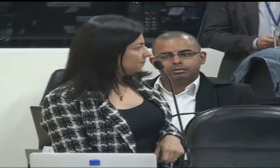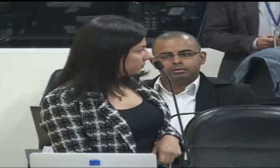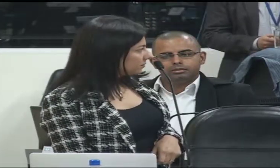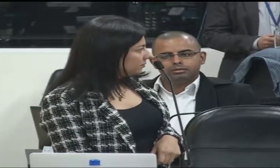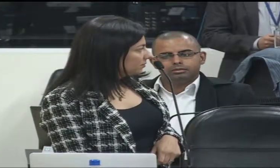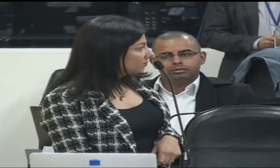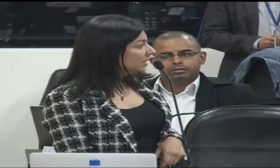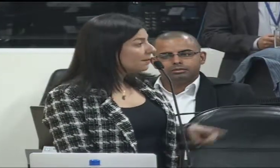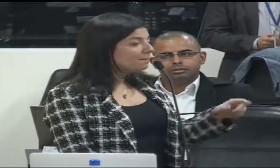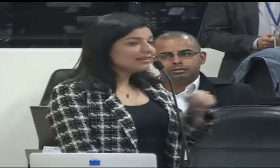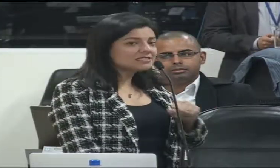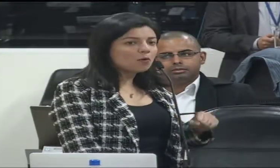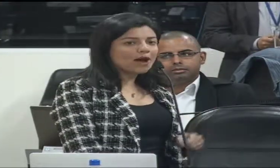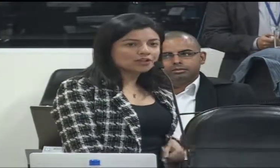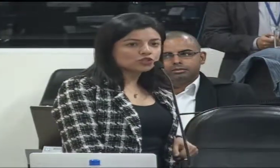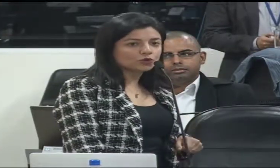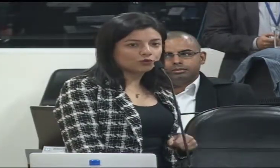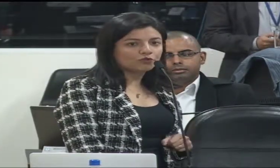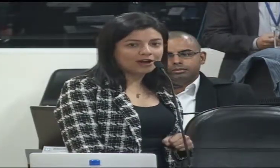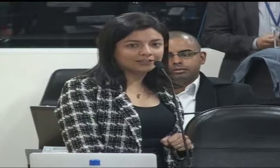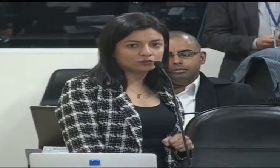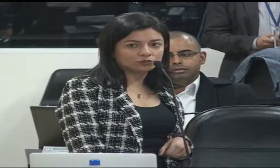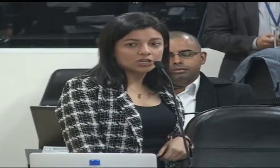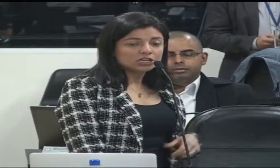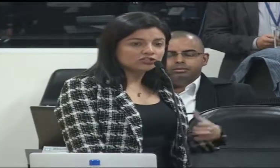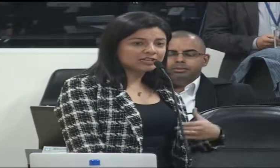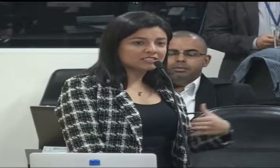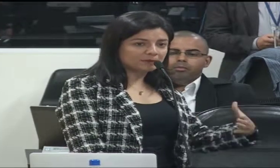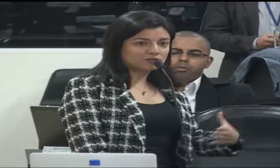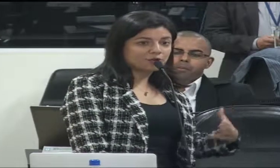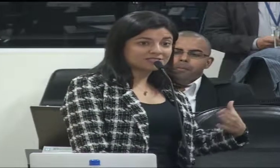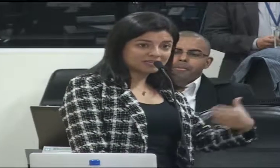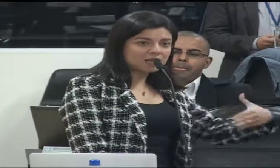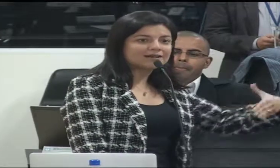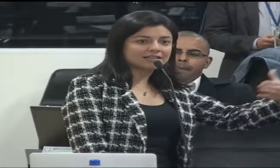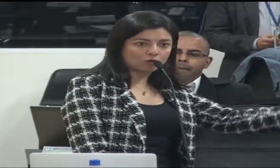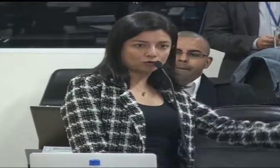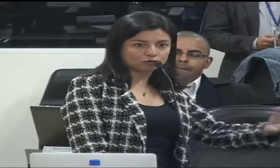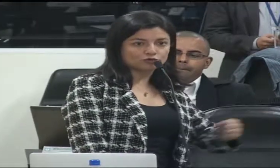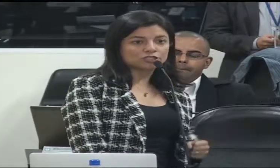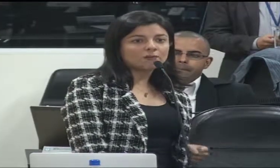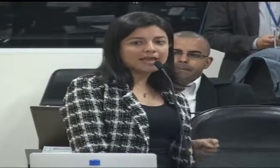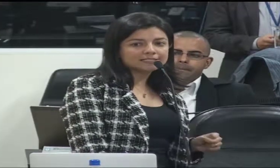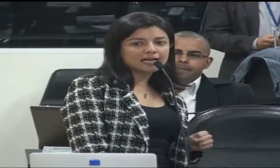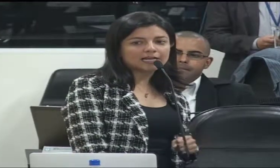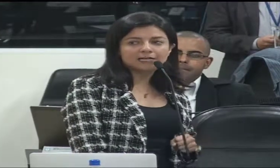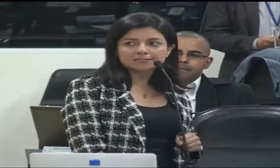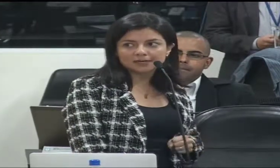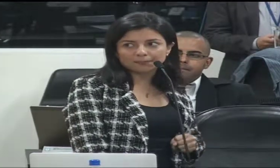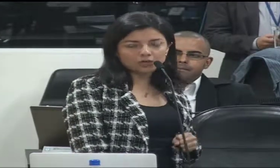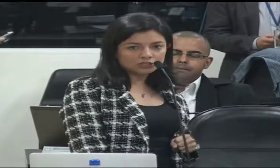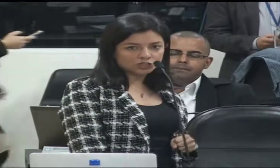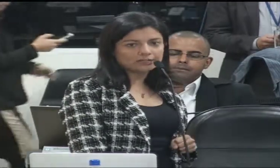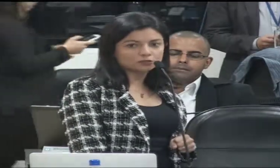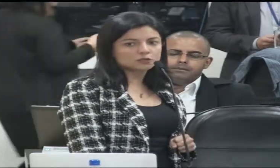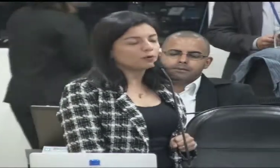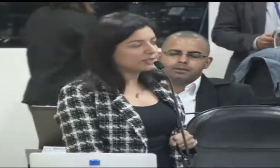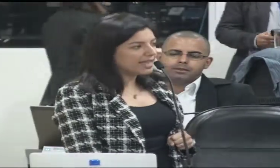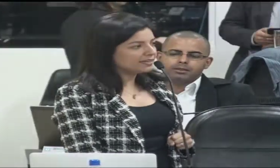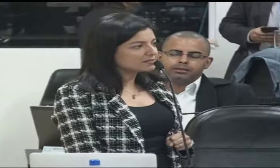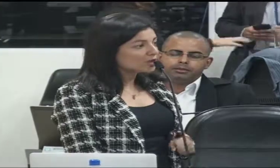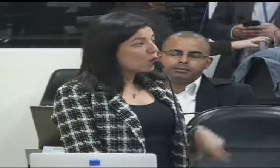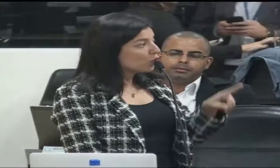independência. Mas não acho que o fato de que as pessoas tenham essa construção e essa aliança política entre